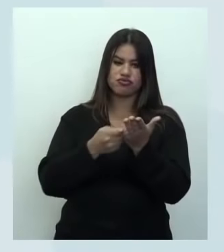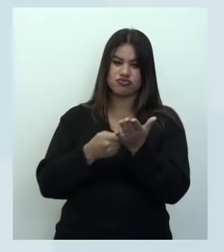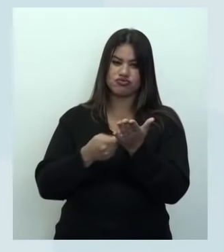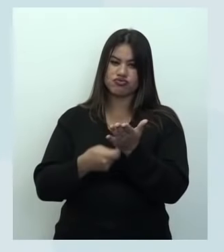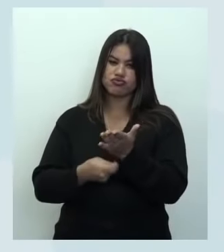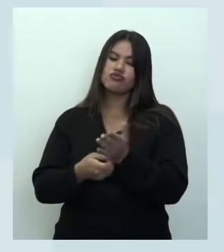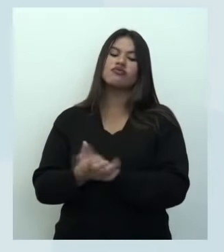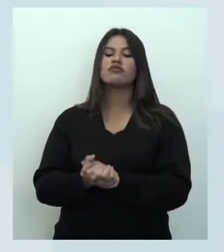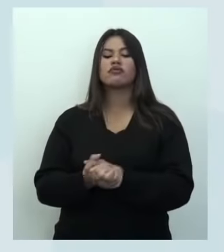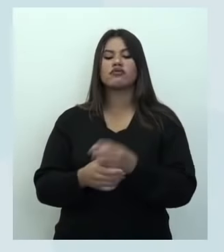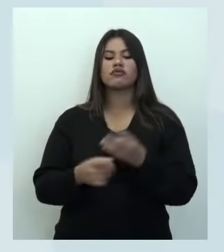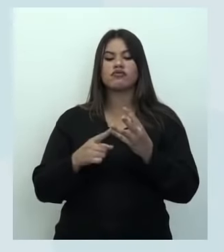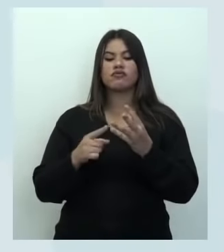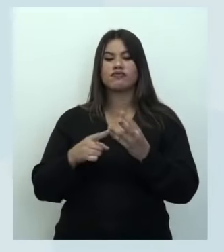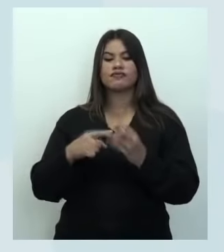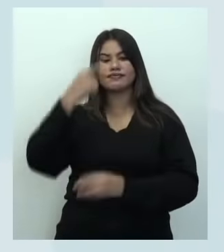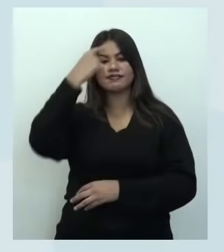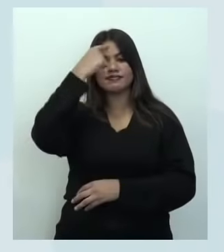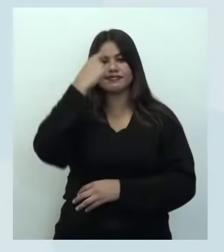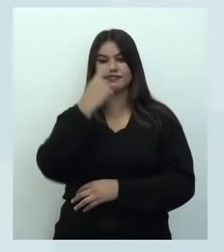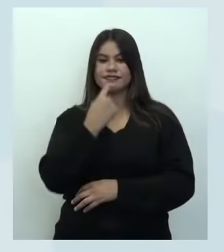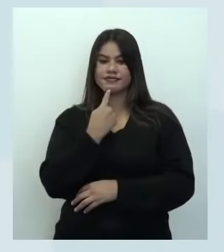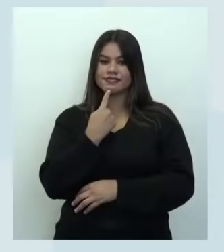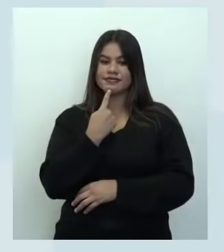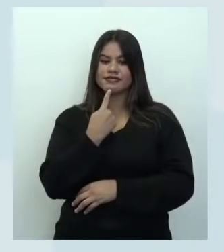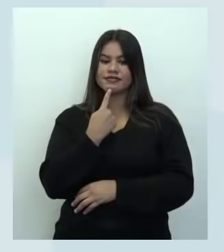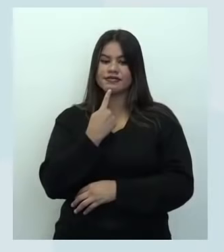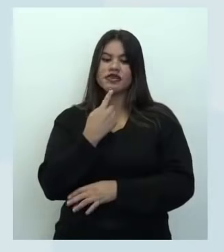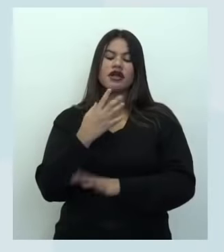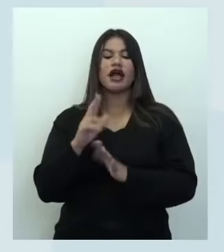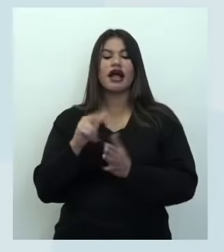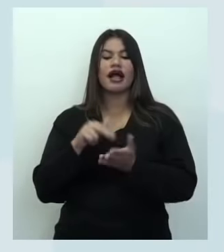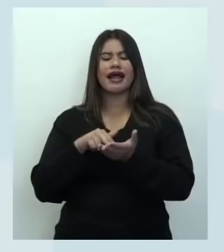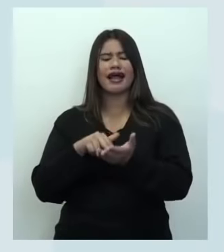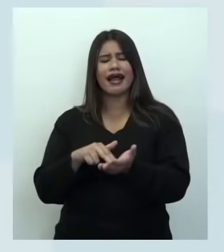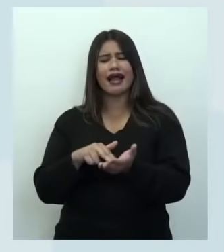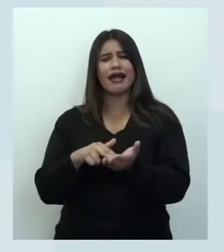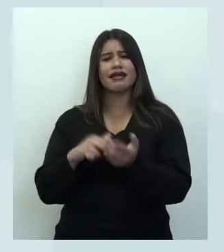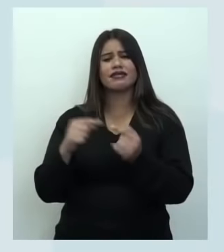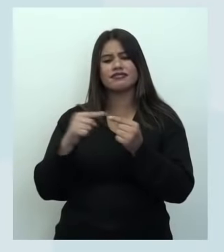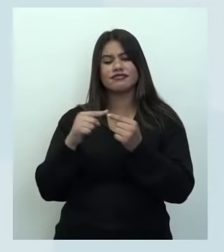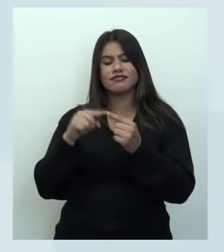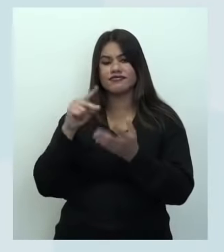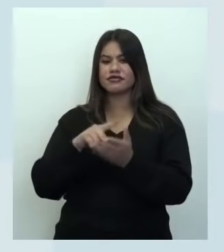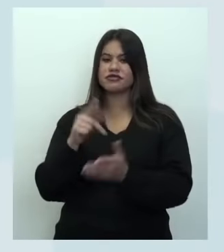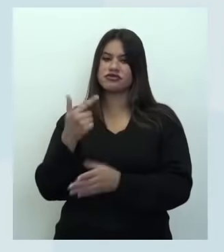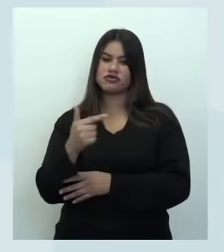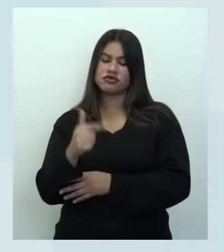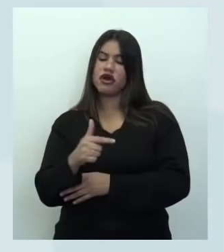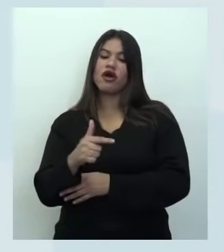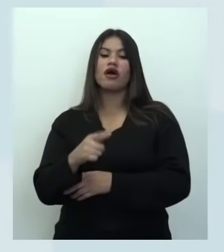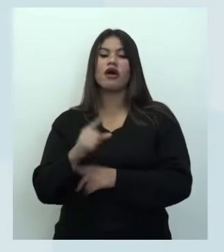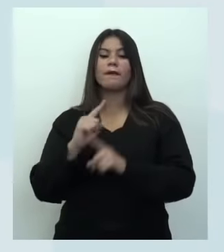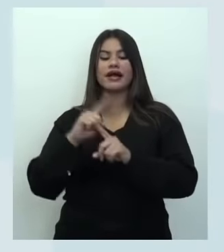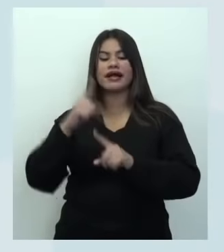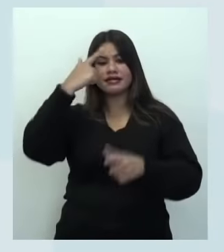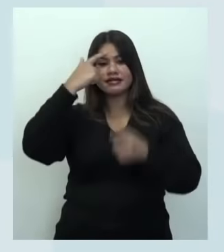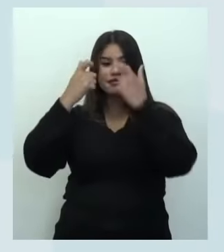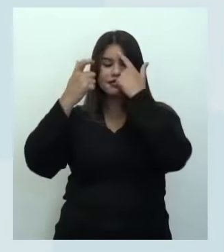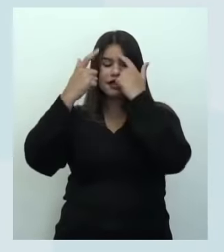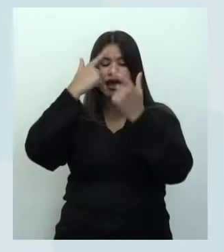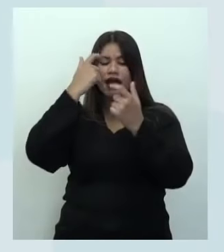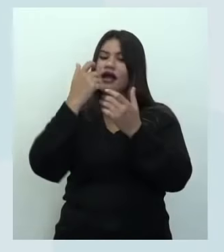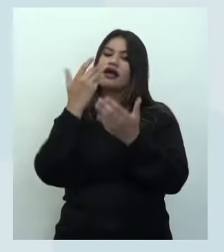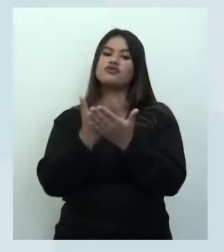de perfil. Lógico que aquele modelinho da mão era só para a gente ter uma ideia, né? Da importância do estudo. Então aí eu tenho